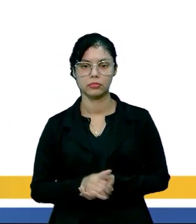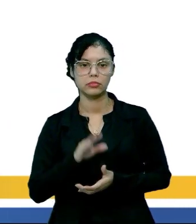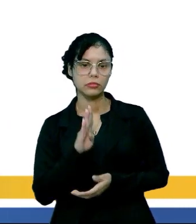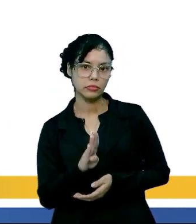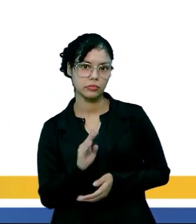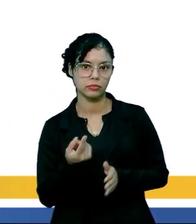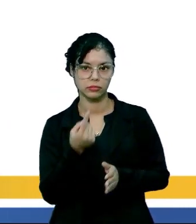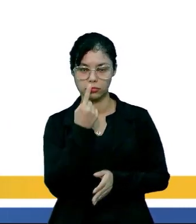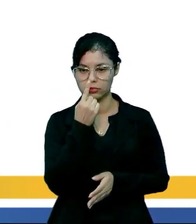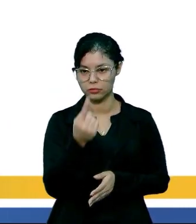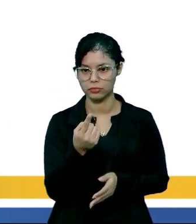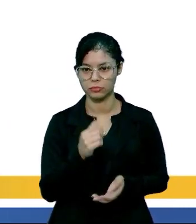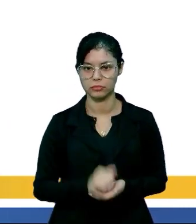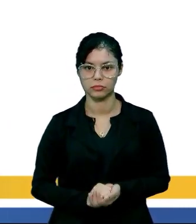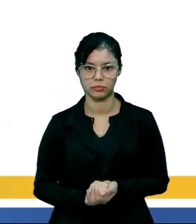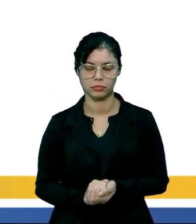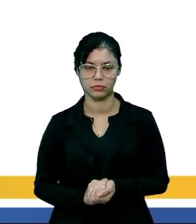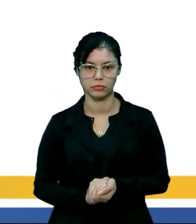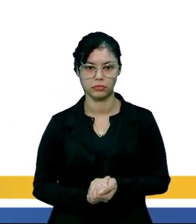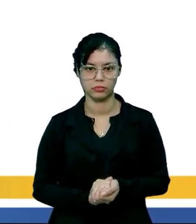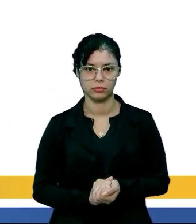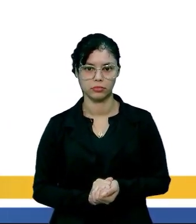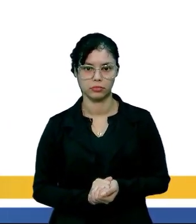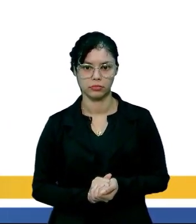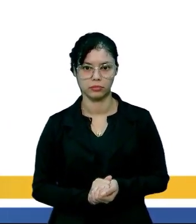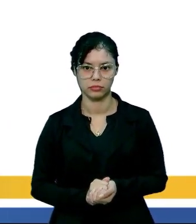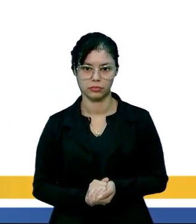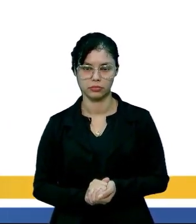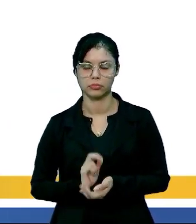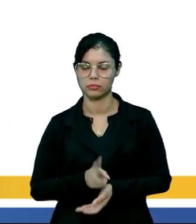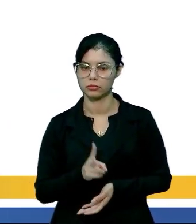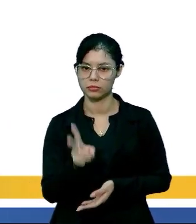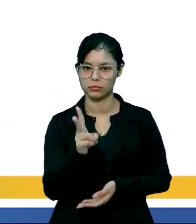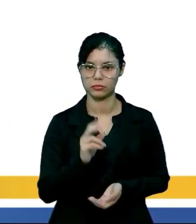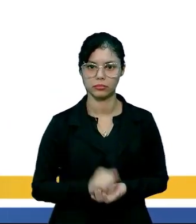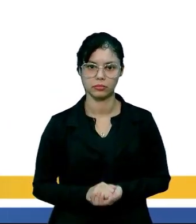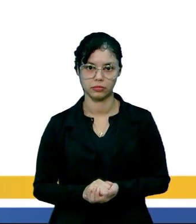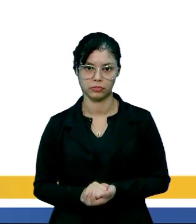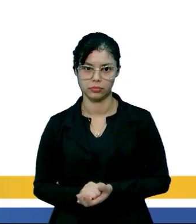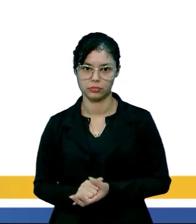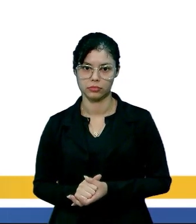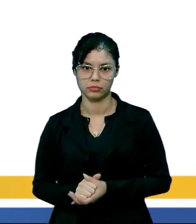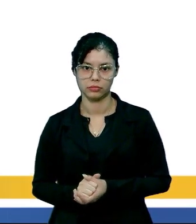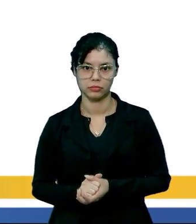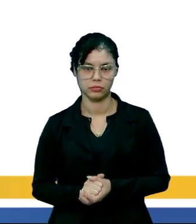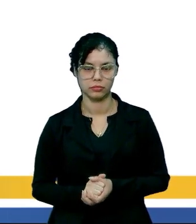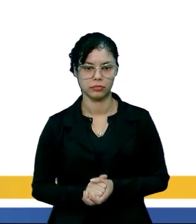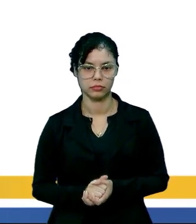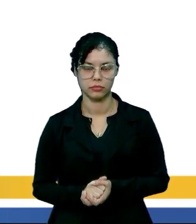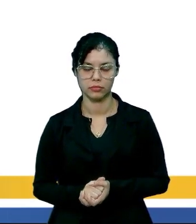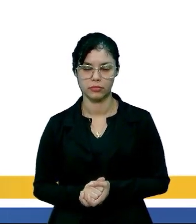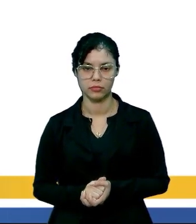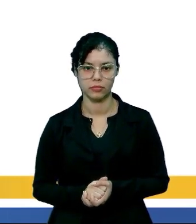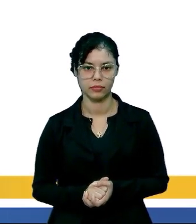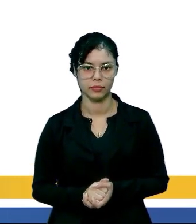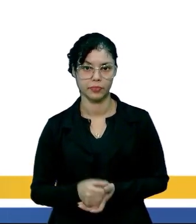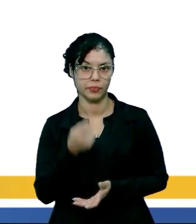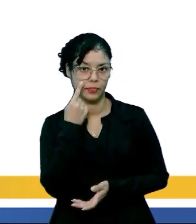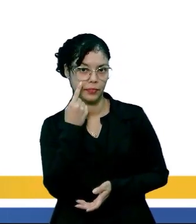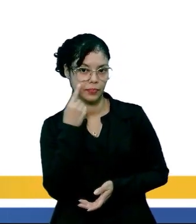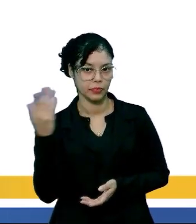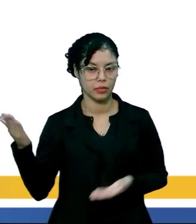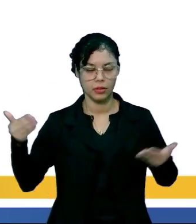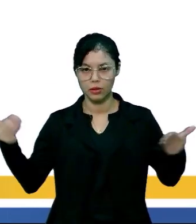na frente, venho pela lateral até o C e subo até o centro, no meio. Olha